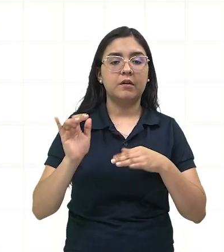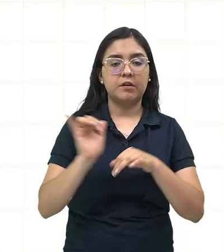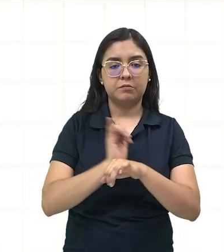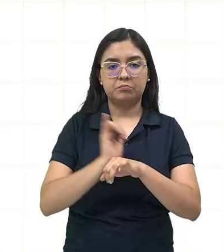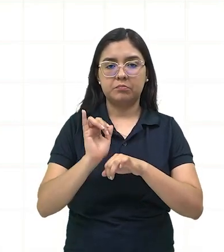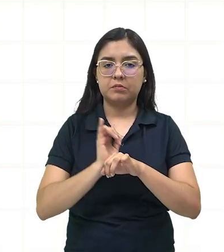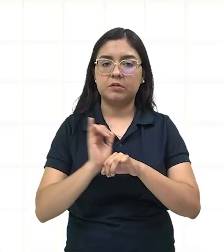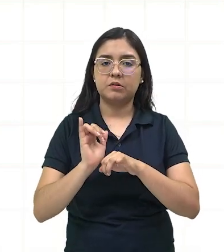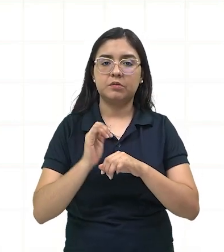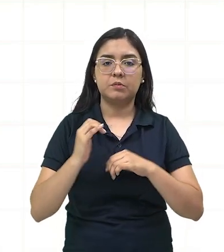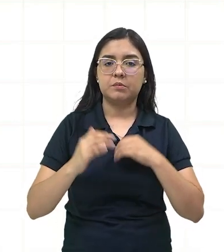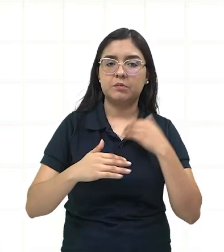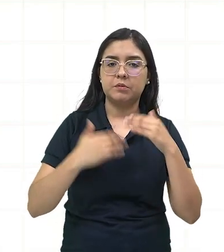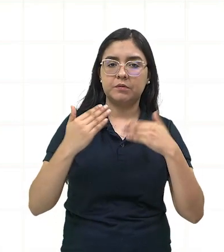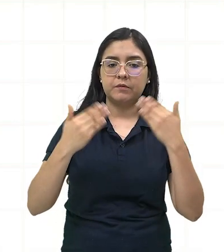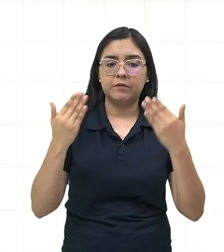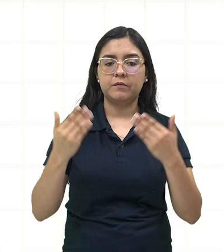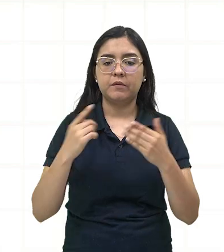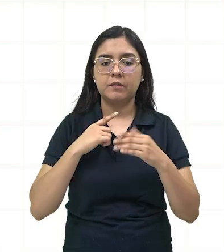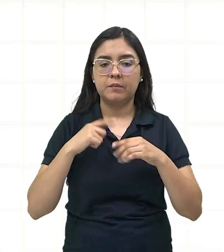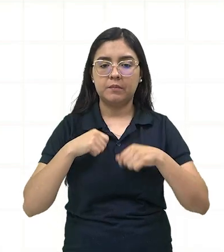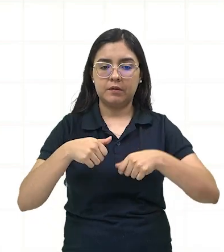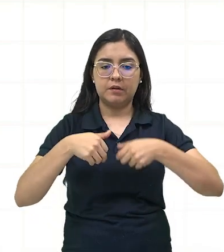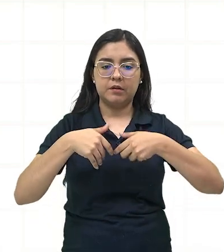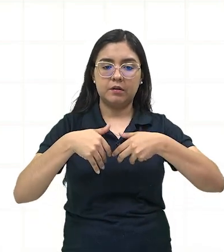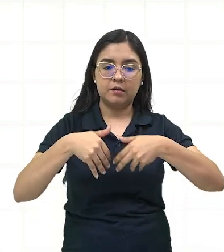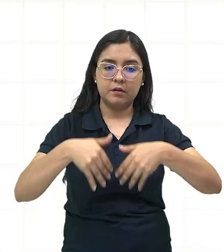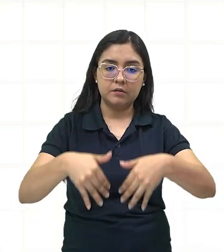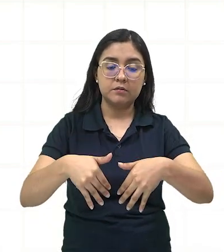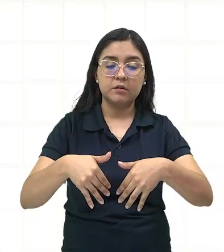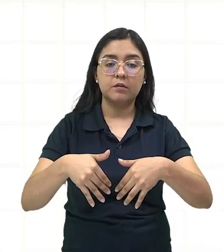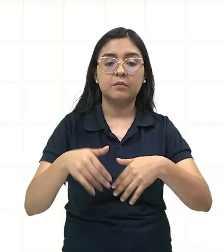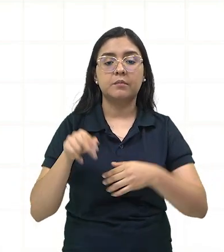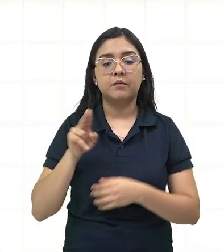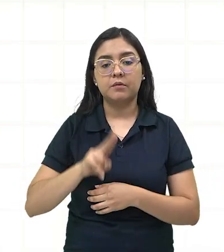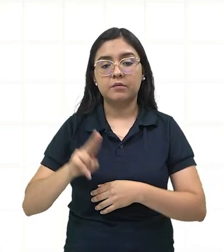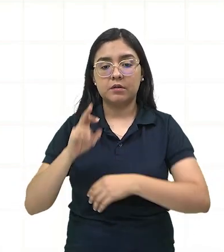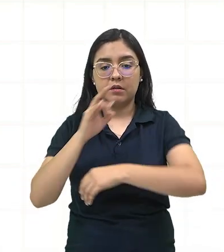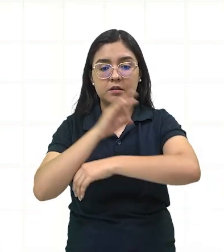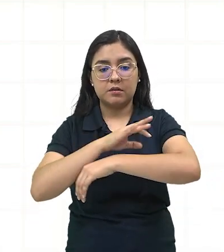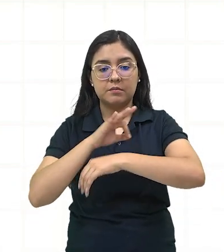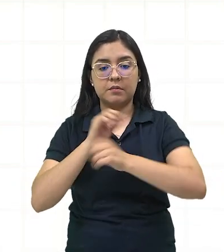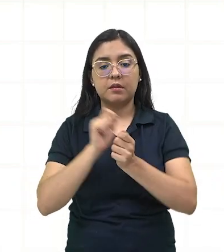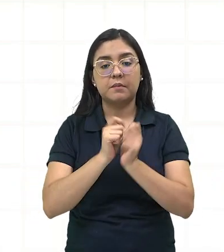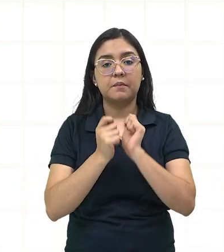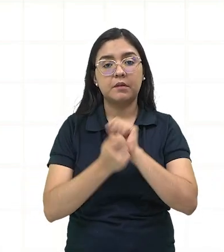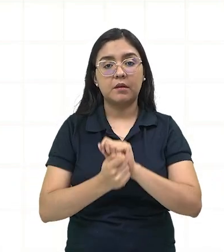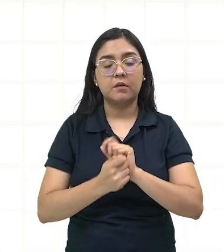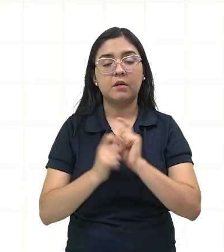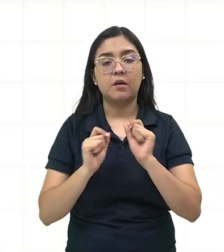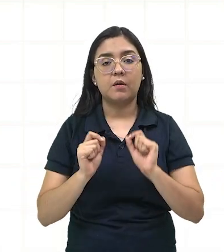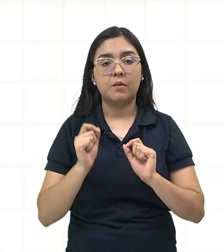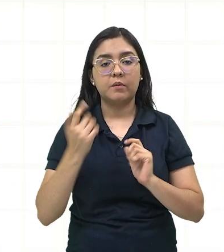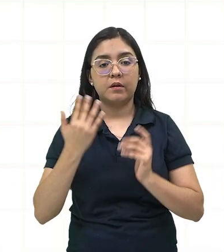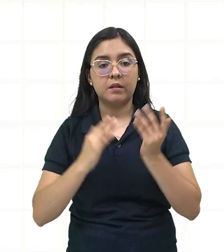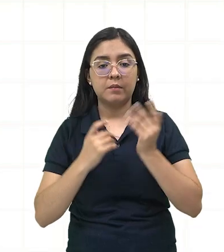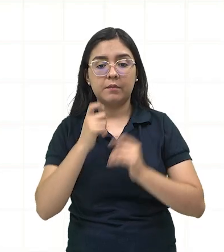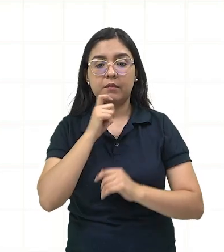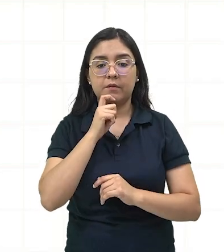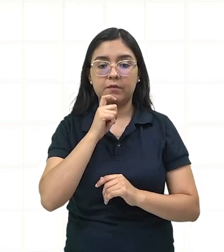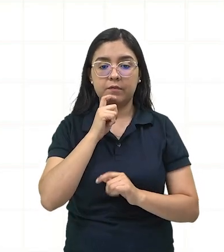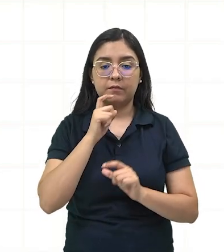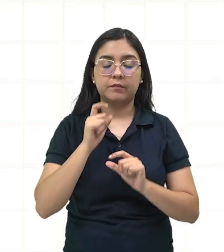avançadas e modernas para irrigação, para poder utilizar sementes adaptadas a esse clima para se produzir, então, em